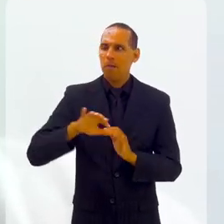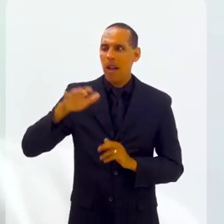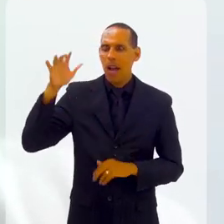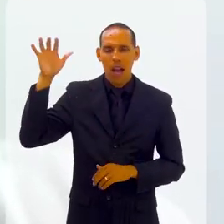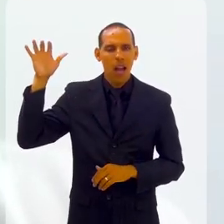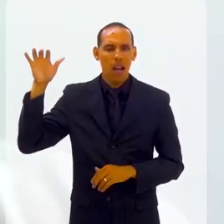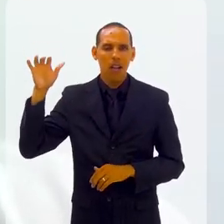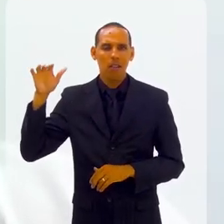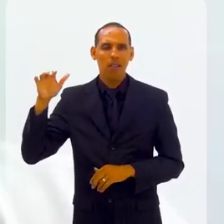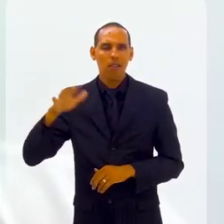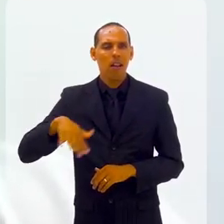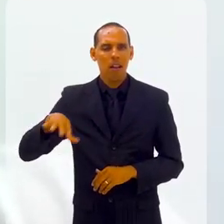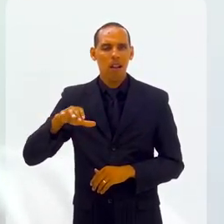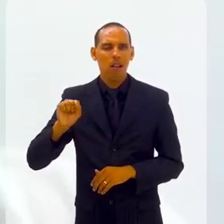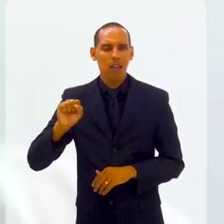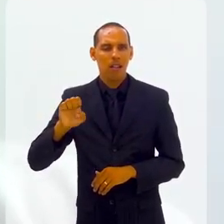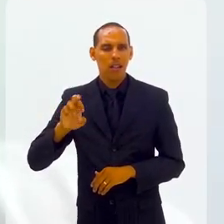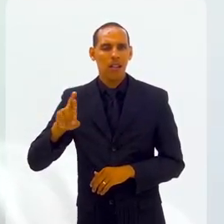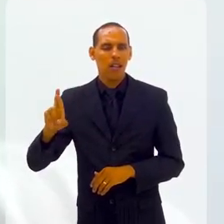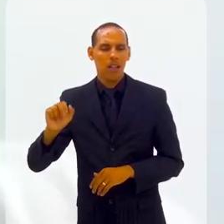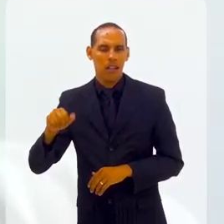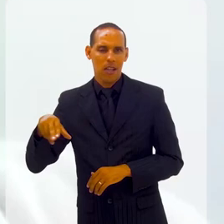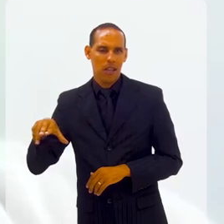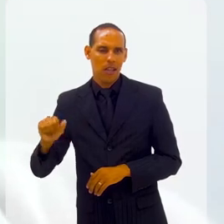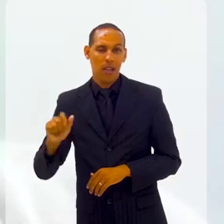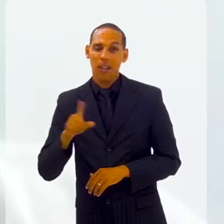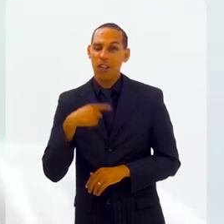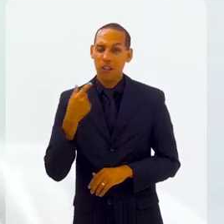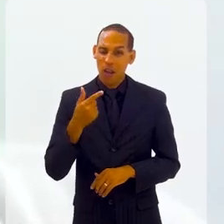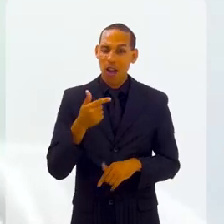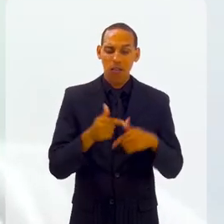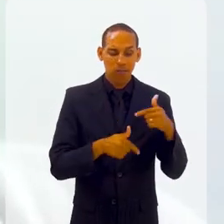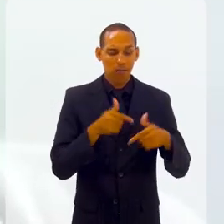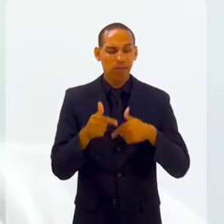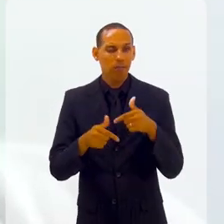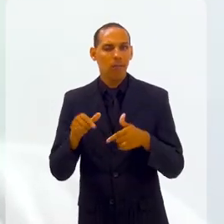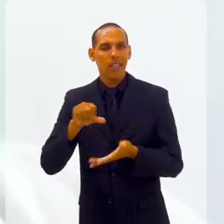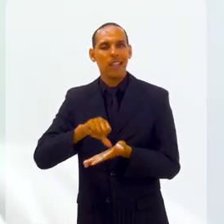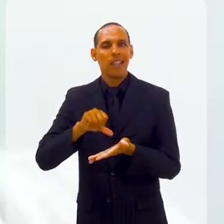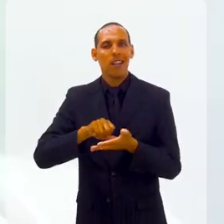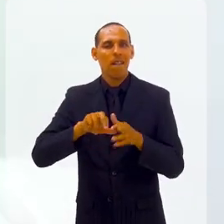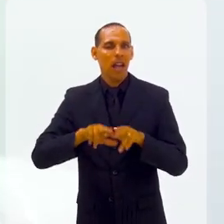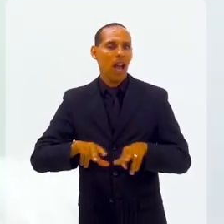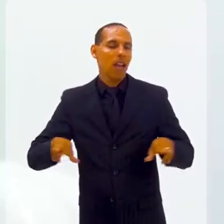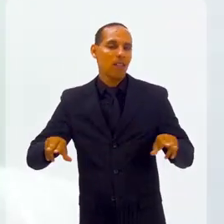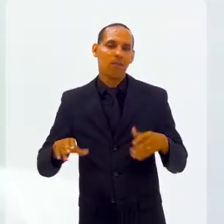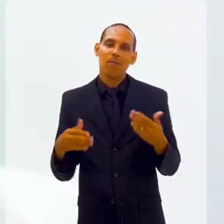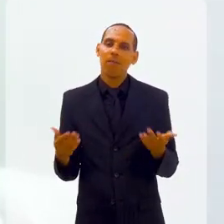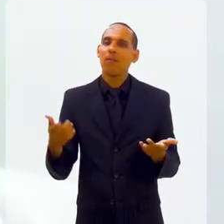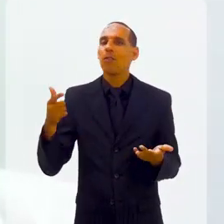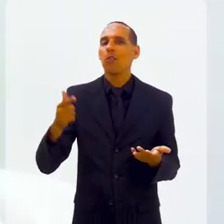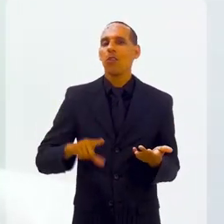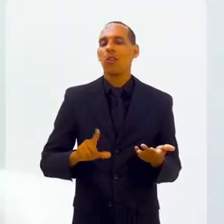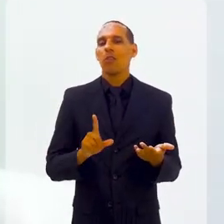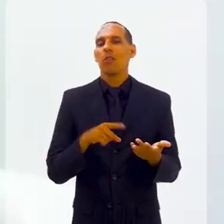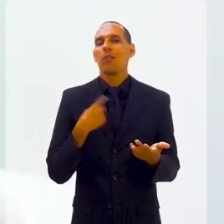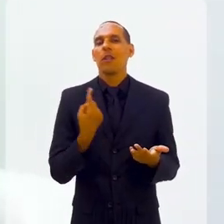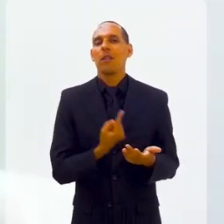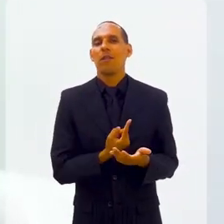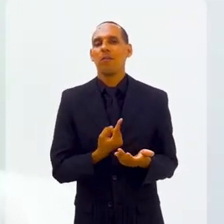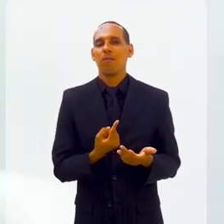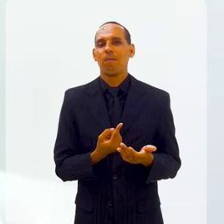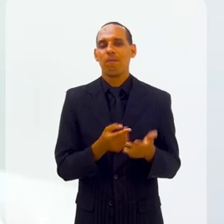Serrana Então são vários setores né que a gente já vem atuando então novamente eu acho que a